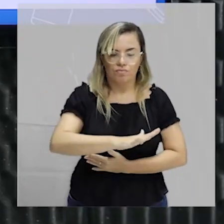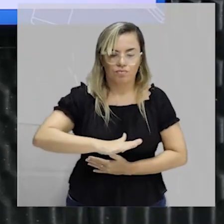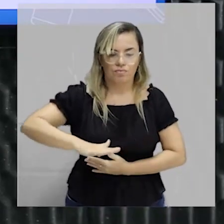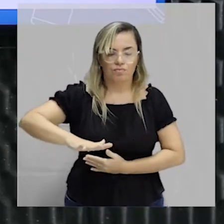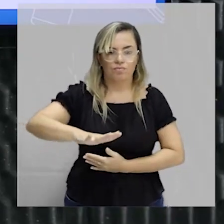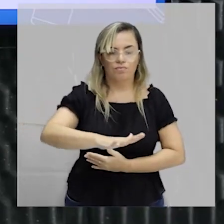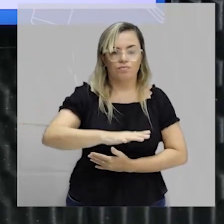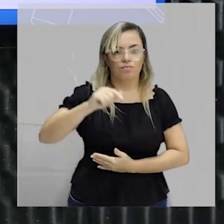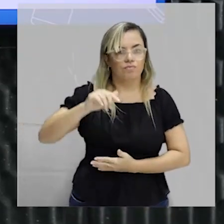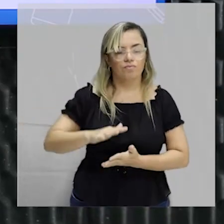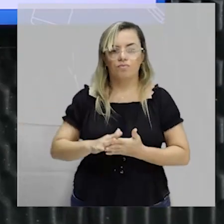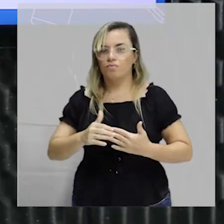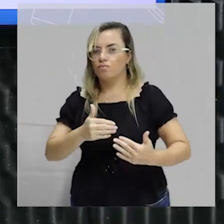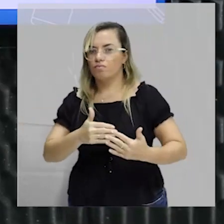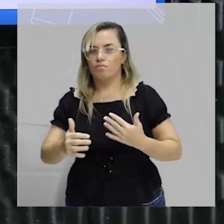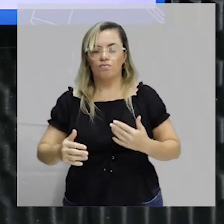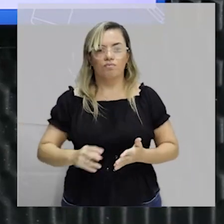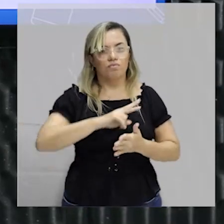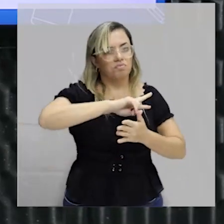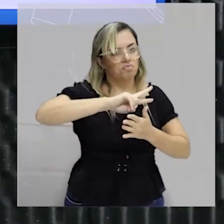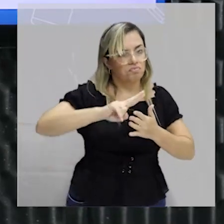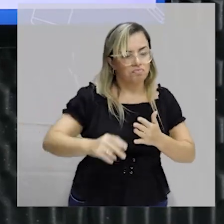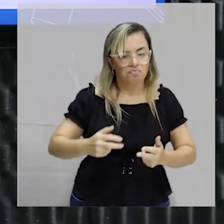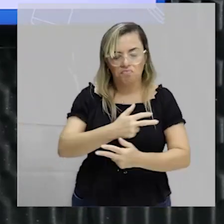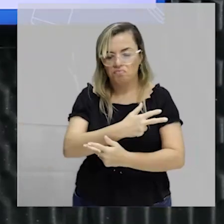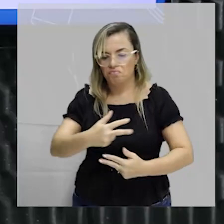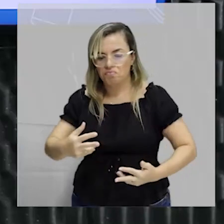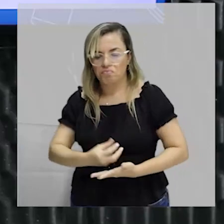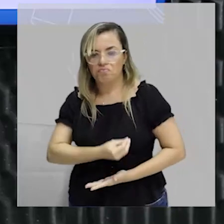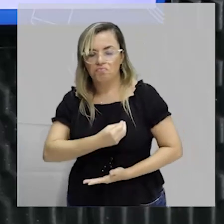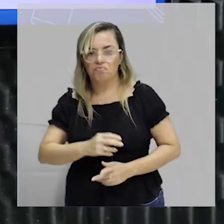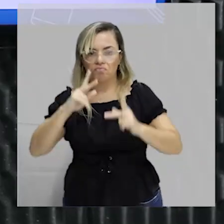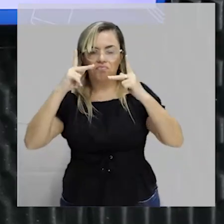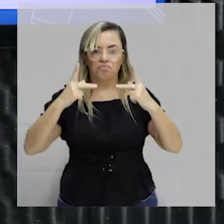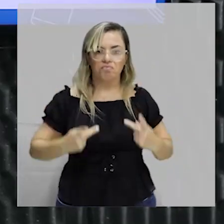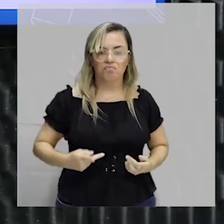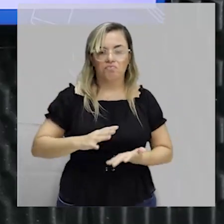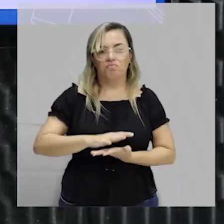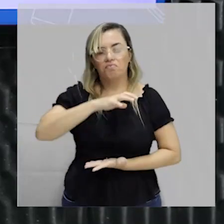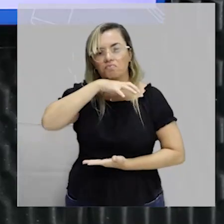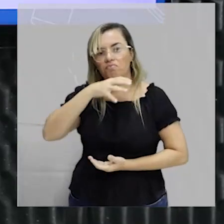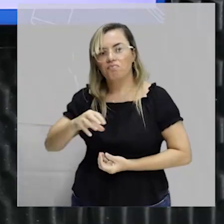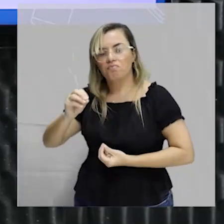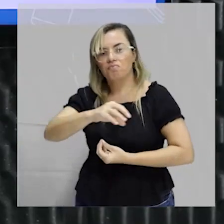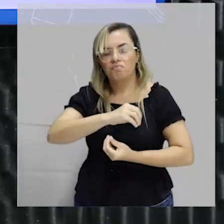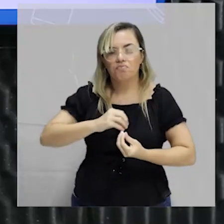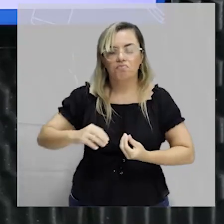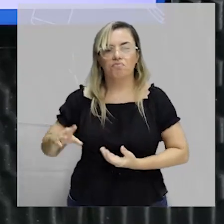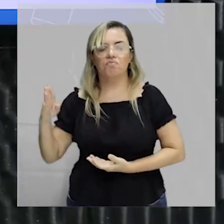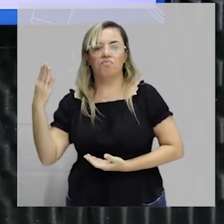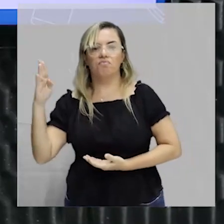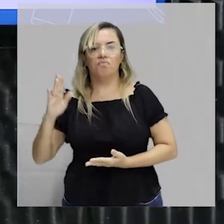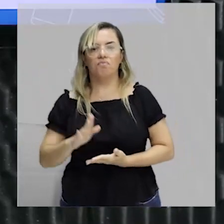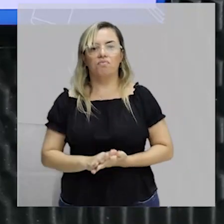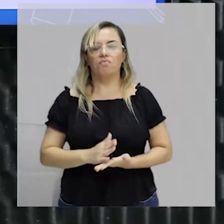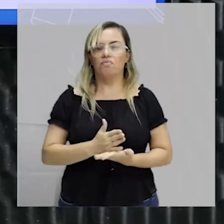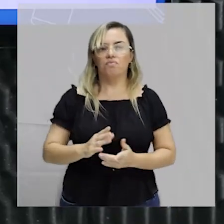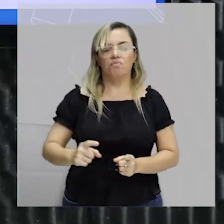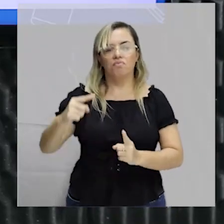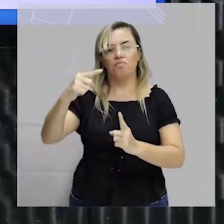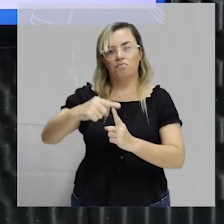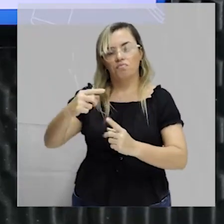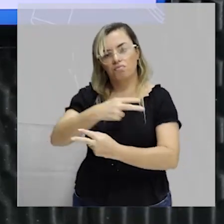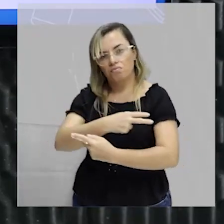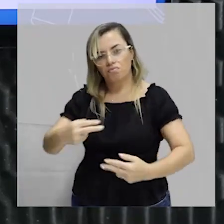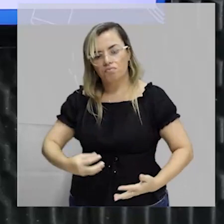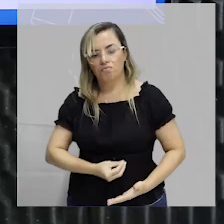atuar sobre qualquer uma das espécies que estão ali, seres humanos, animais, fungos, bactérias, qualquer tipo de ser vivo, tá? Então, seres